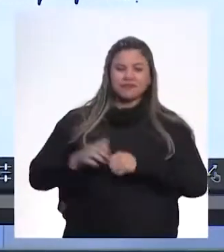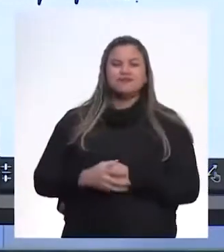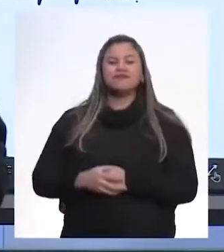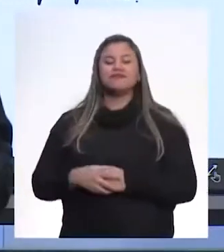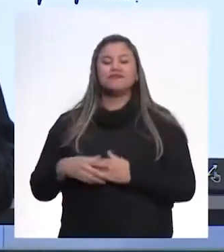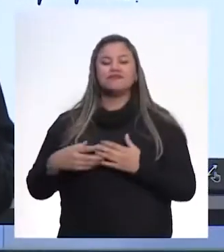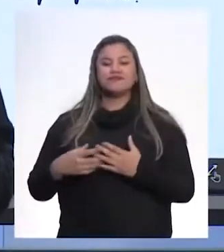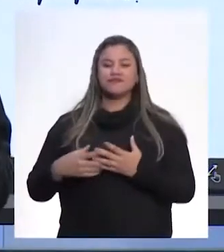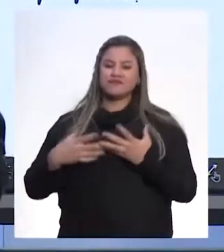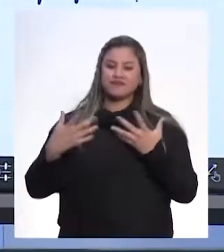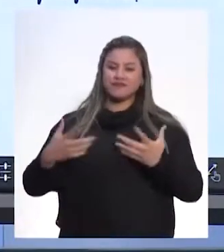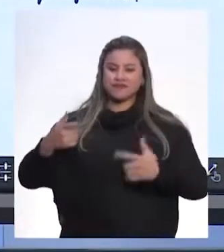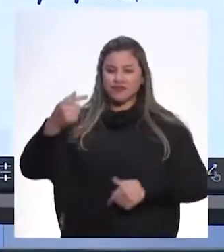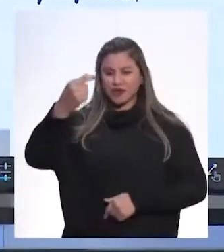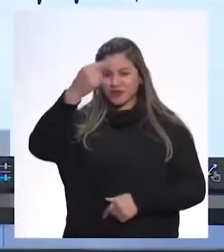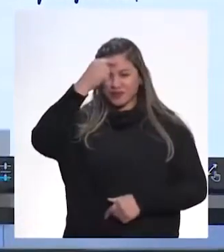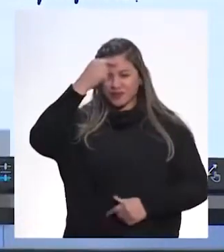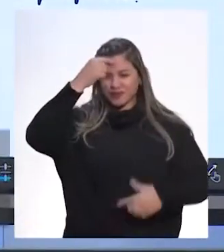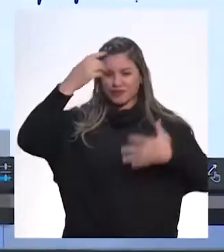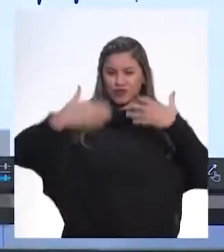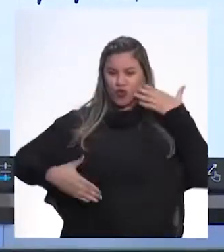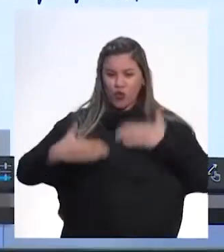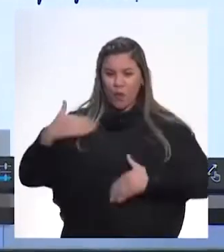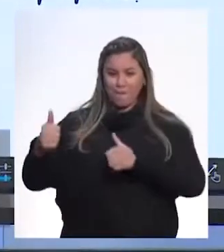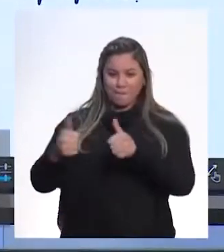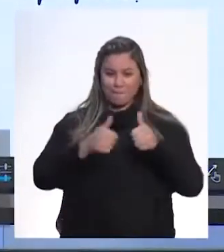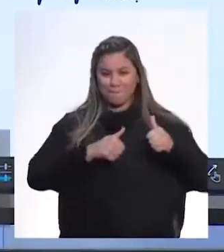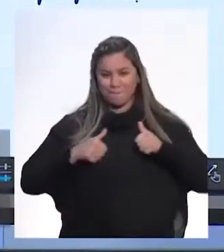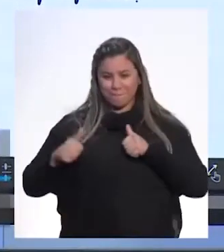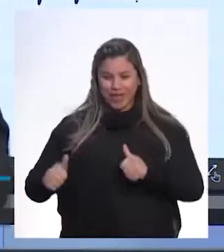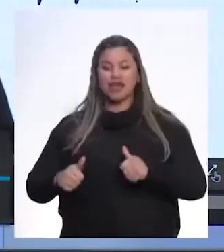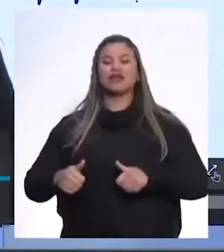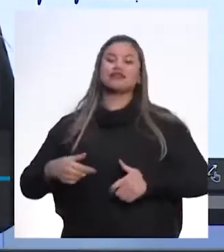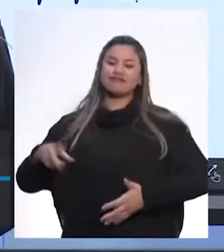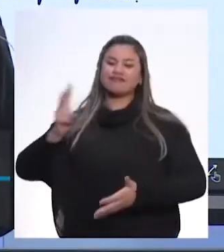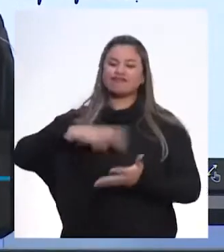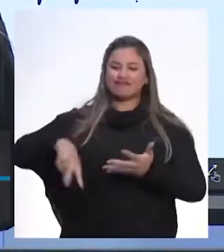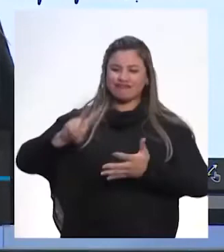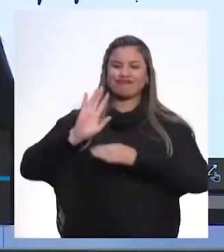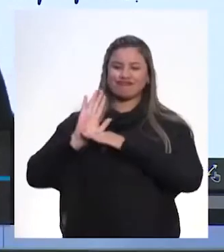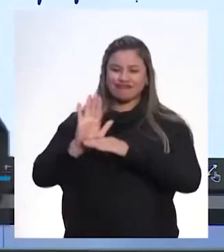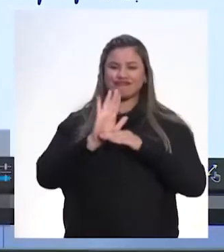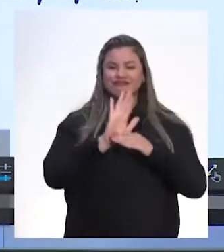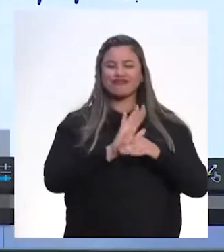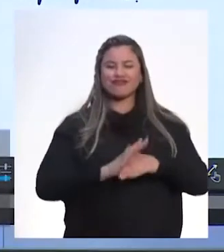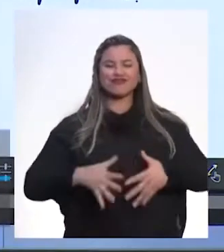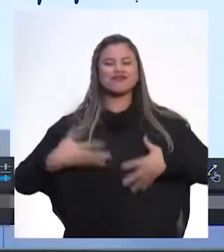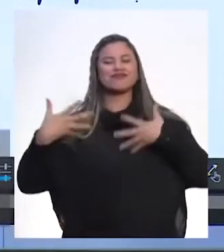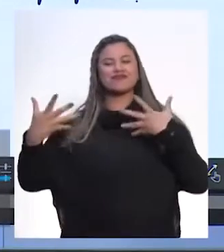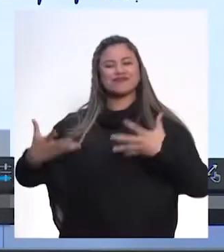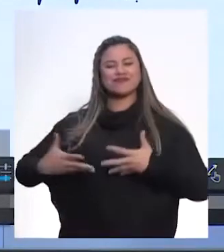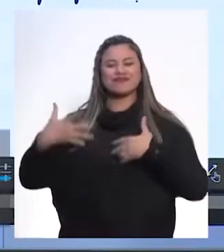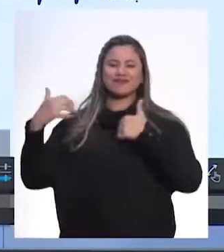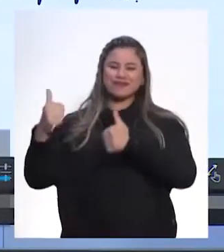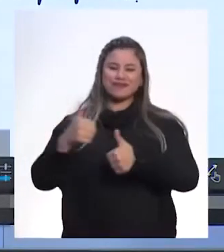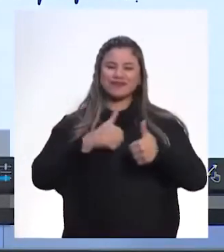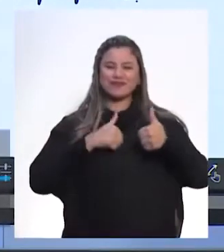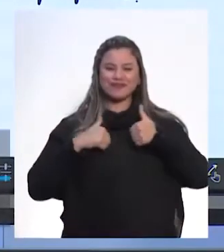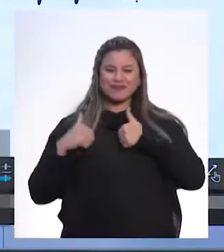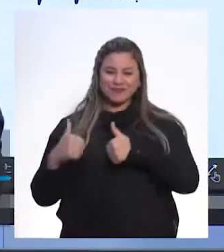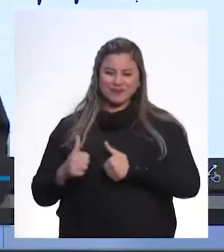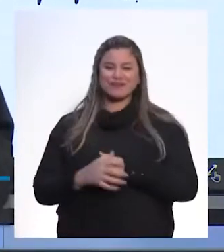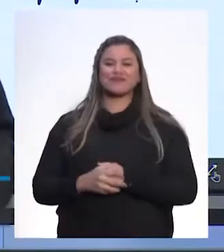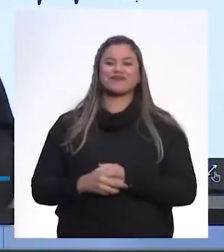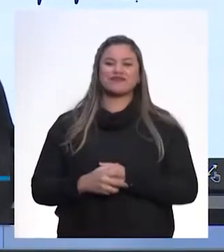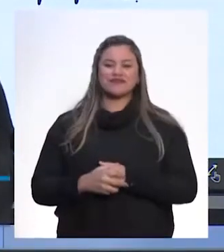mens sana in corpore sano. A dança, ela ajuda sim, e muito, a gente a descontrair, a soltar